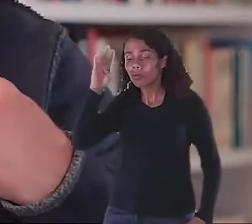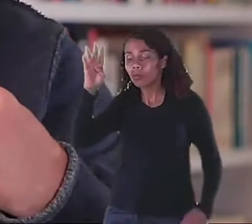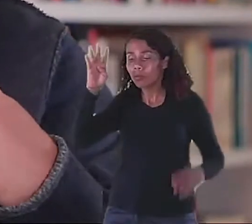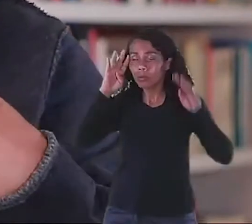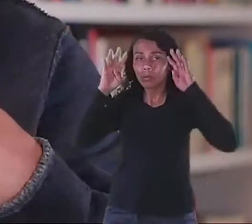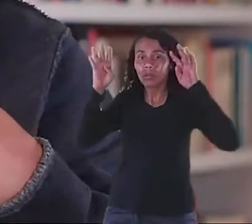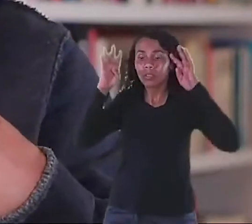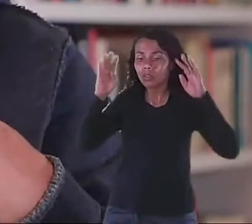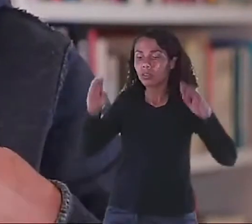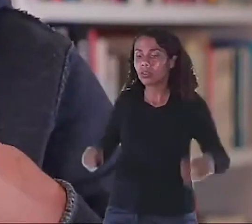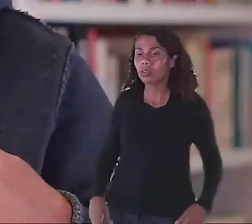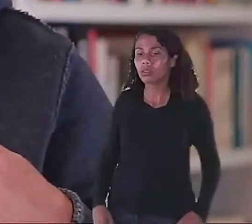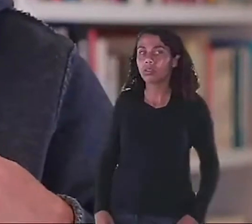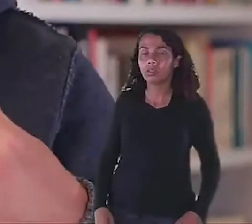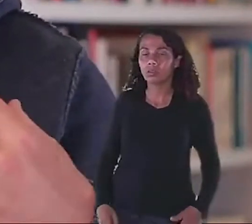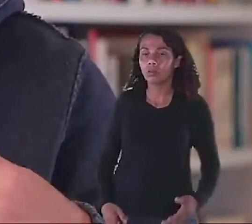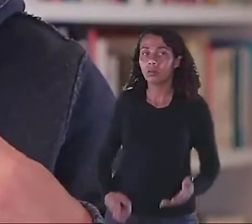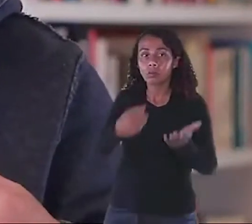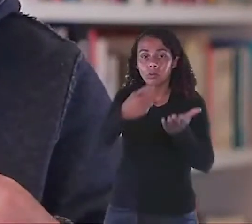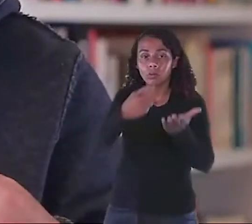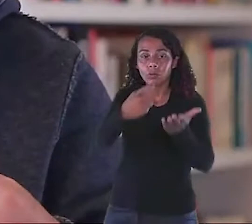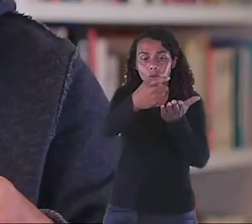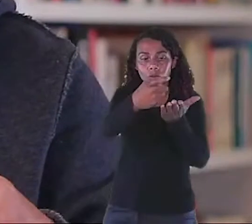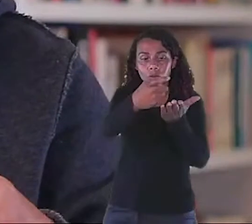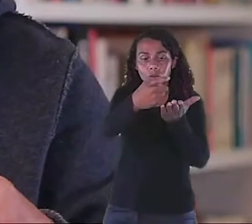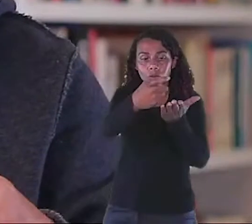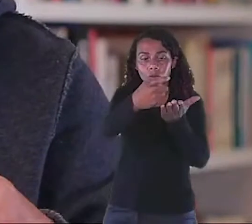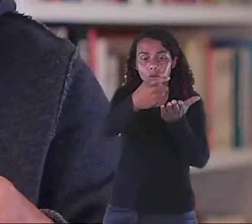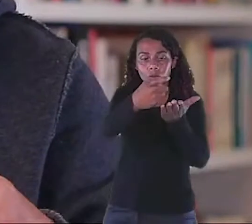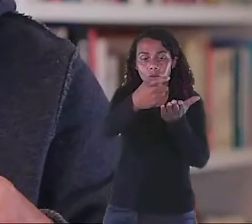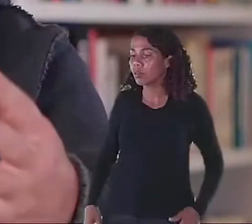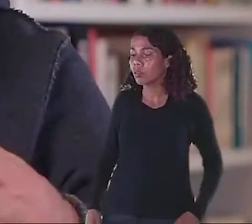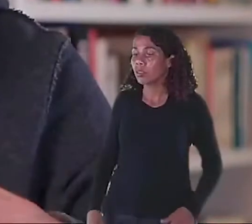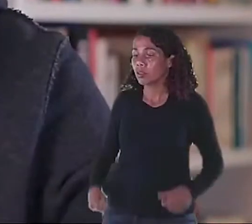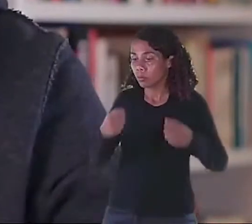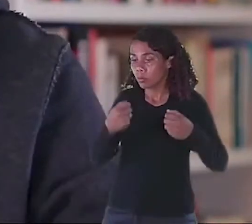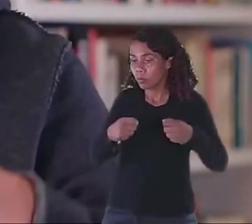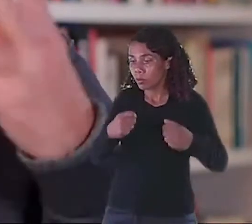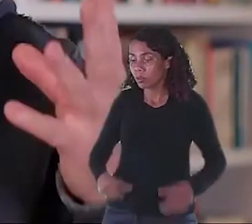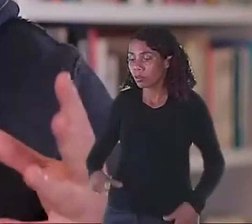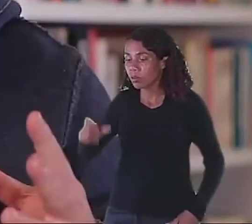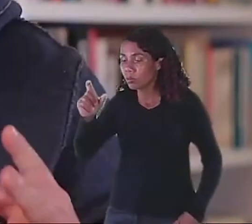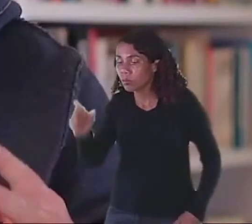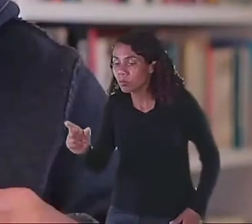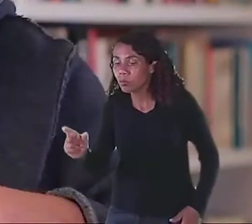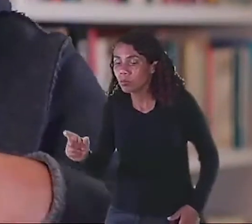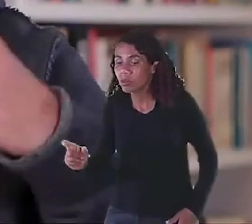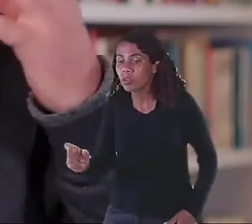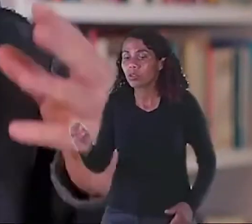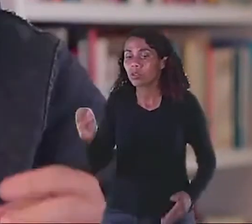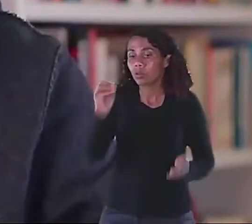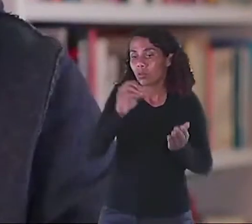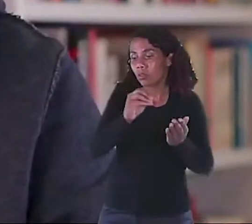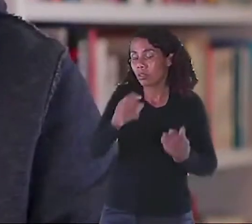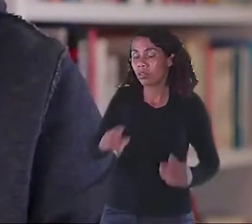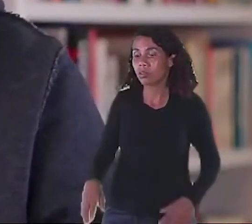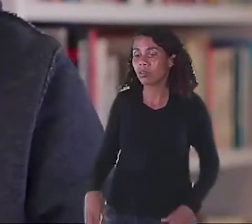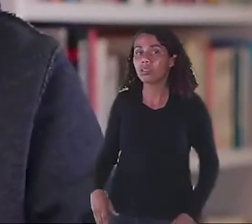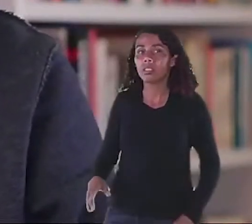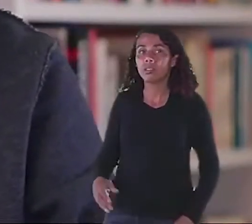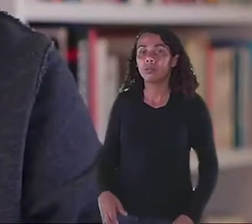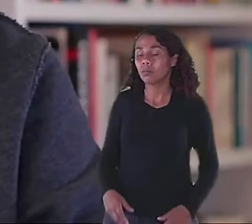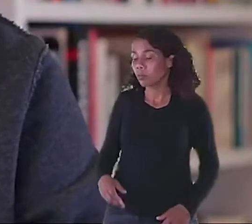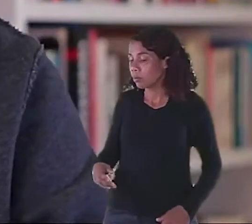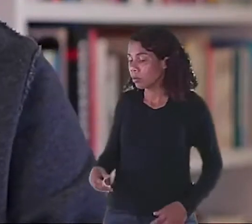Acho que a personalidade tímida dele não deixou ele avançar. Ou o Fernando Sabino, que obnubilava qualquer